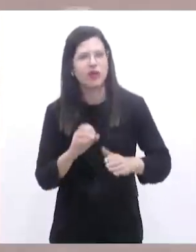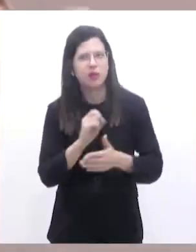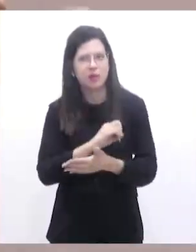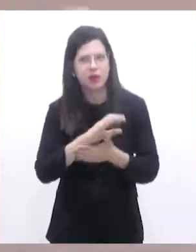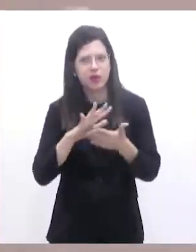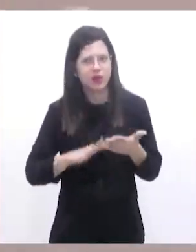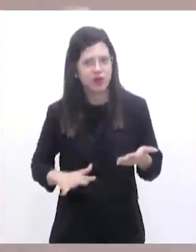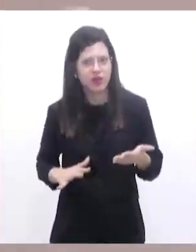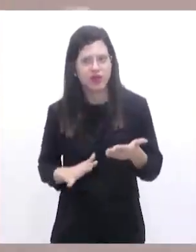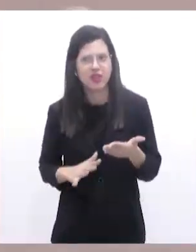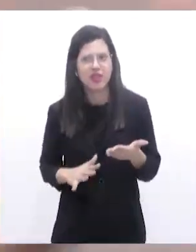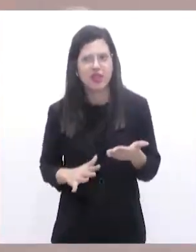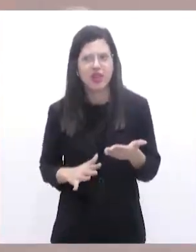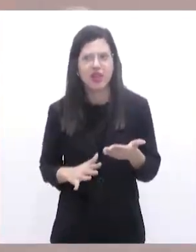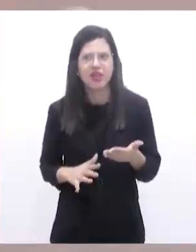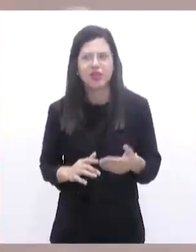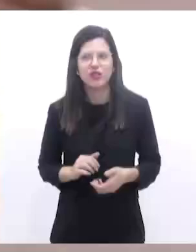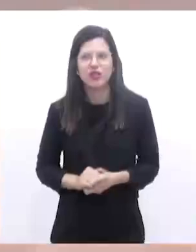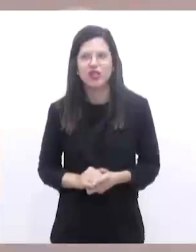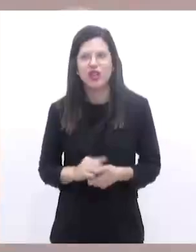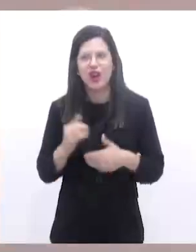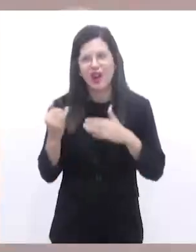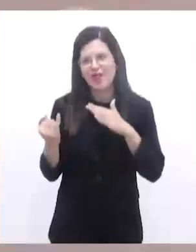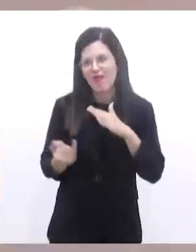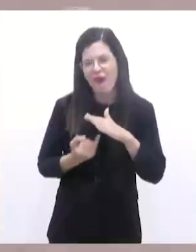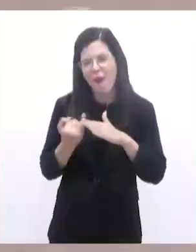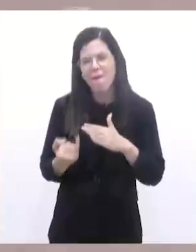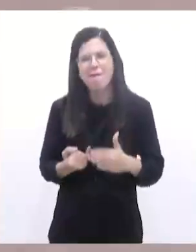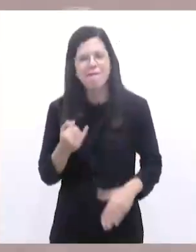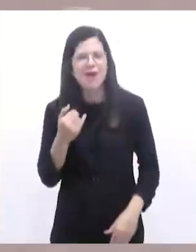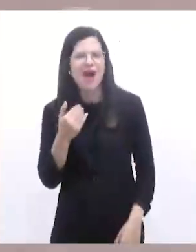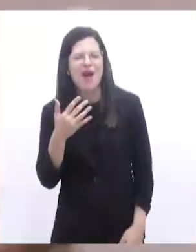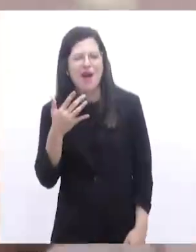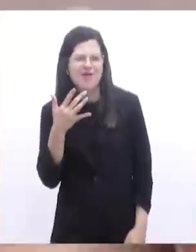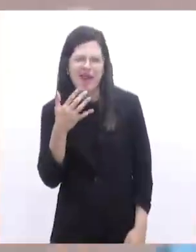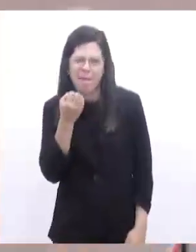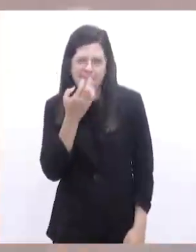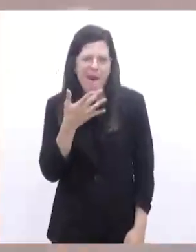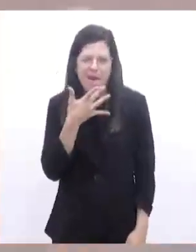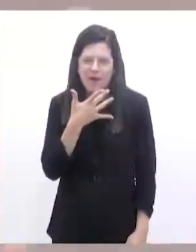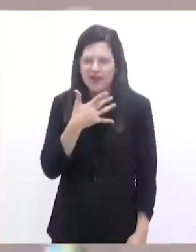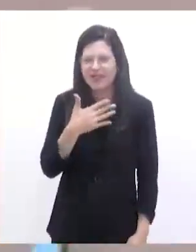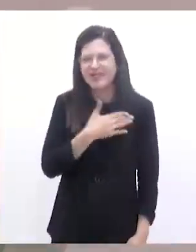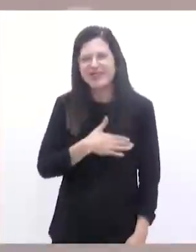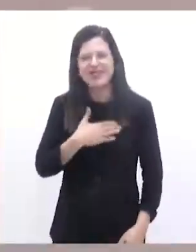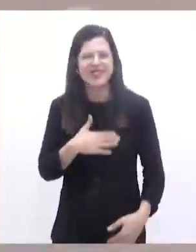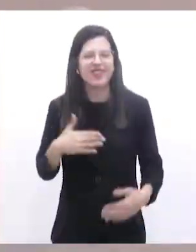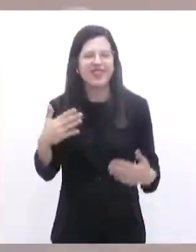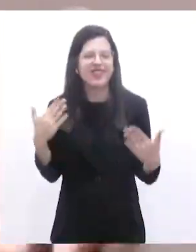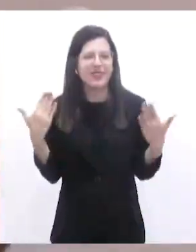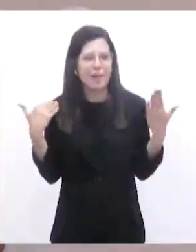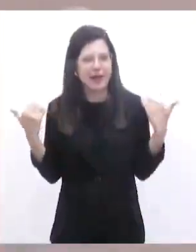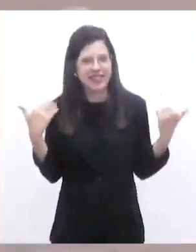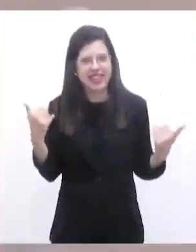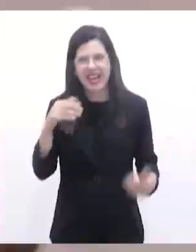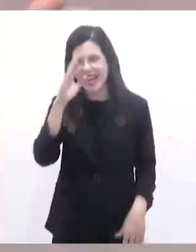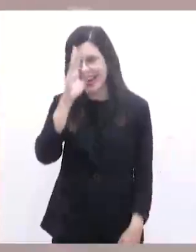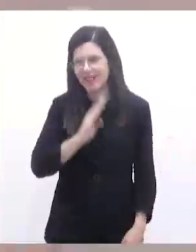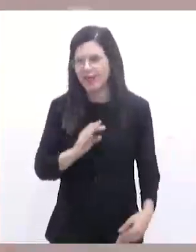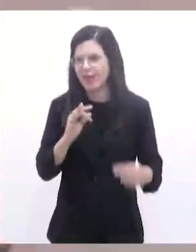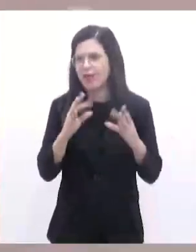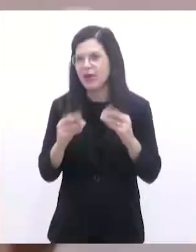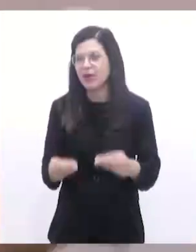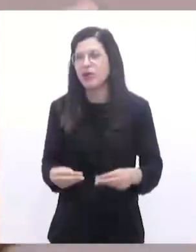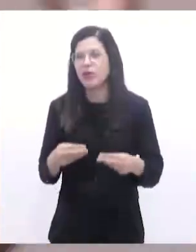que é informal, é gostosa de passear, é para todo mundo, é gratuito. E como o rolê, né, acontece